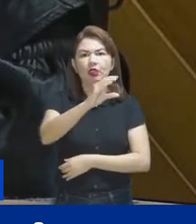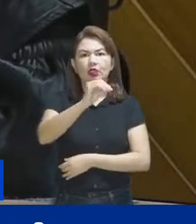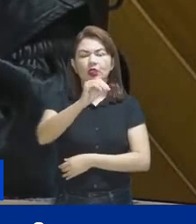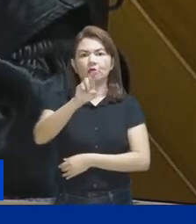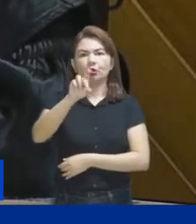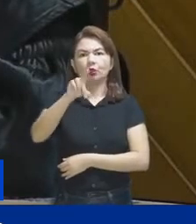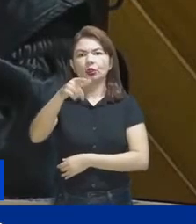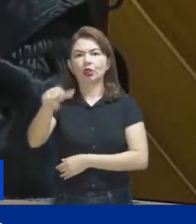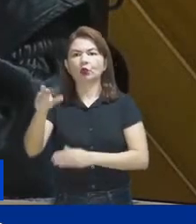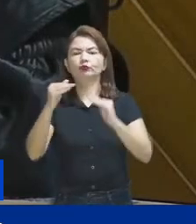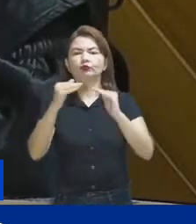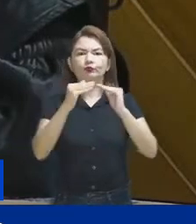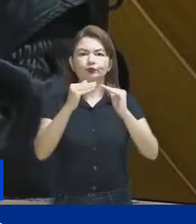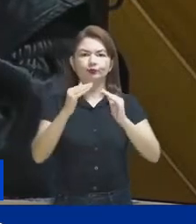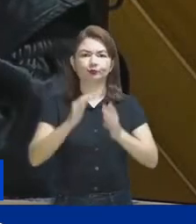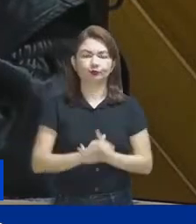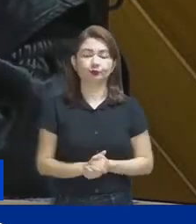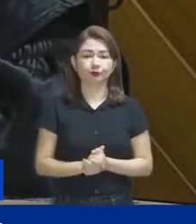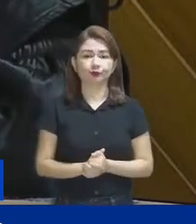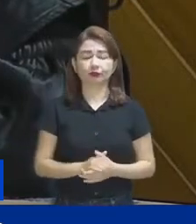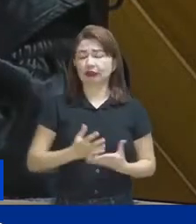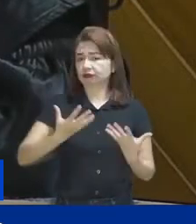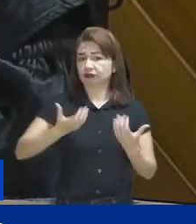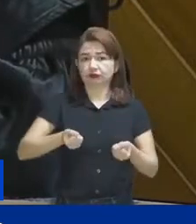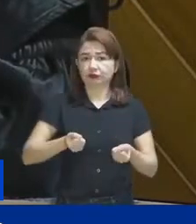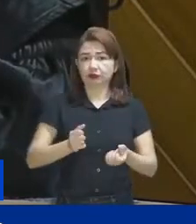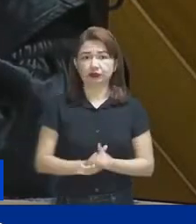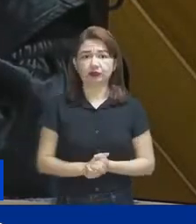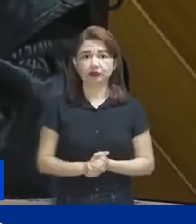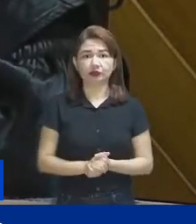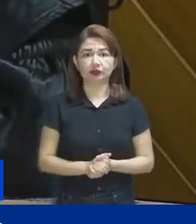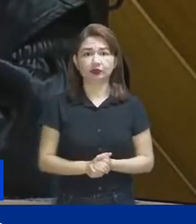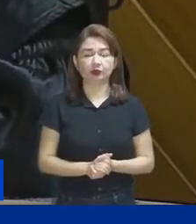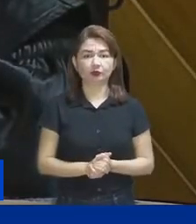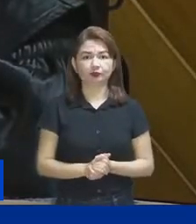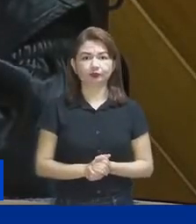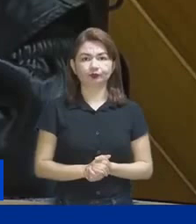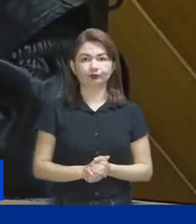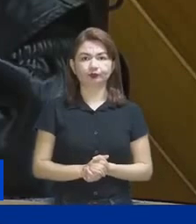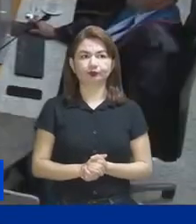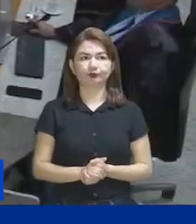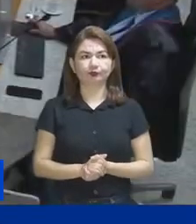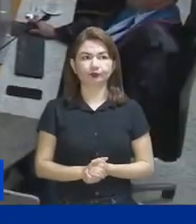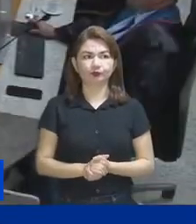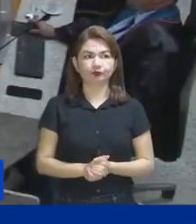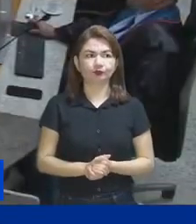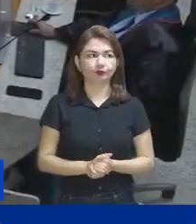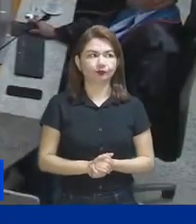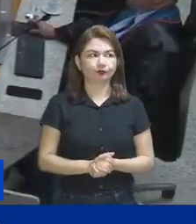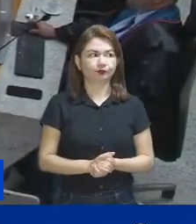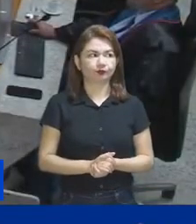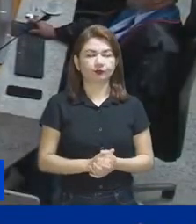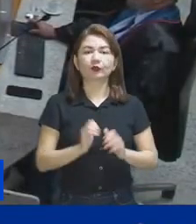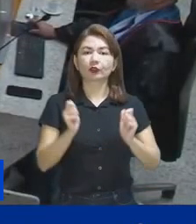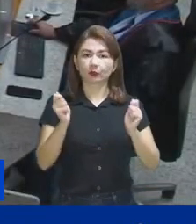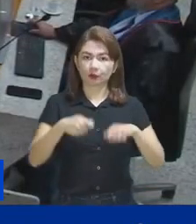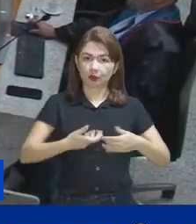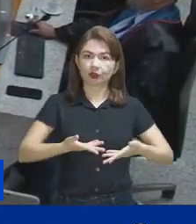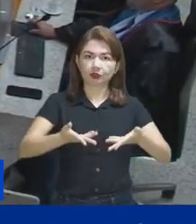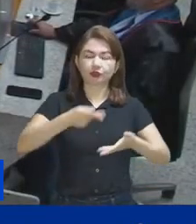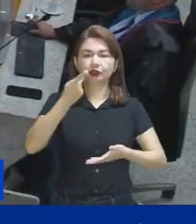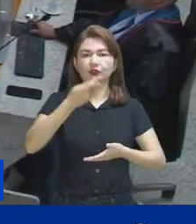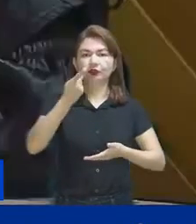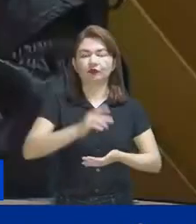cabimento legal, inclinou-se pela rejeição. É o relatório, Excelência. Relatora, Vossa Excelência pode prosseguir. Que é o embargo.